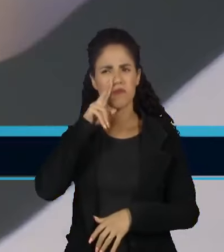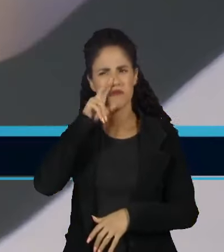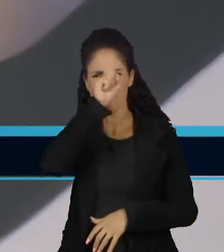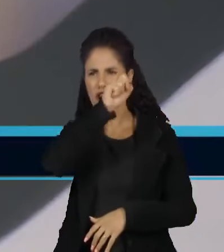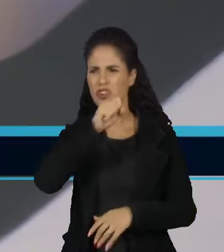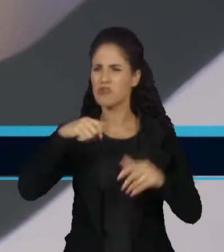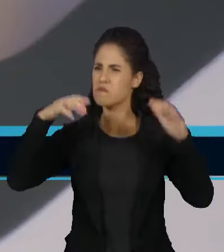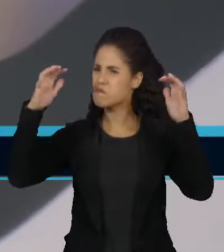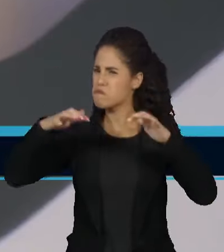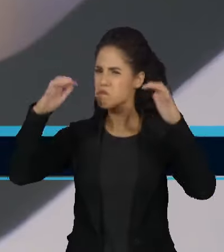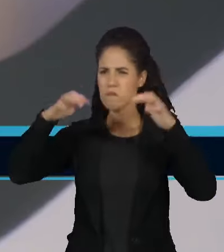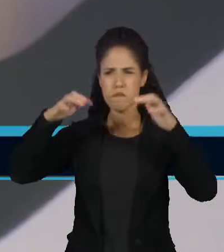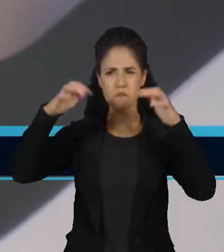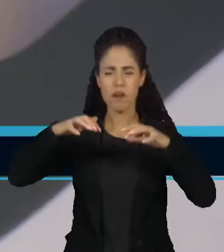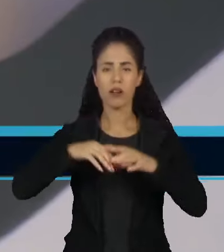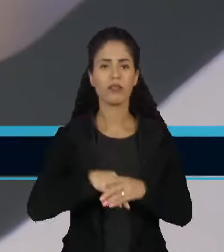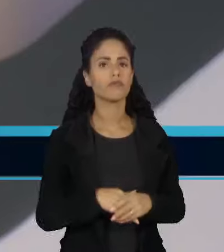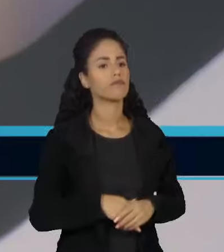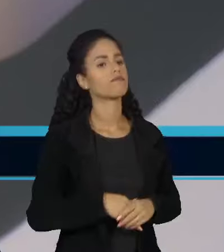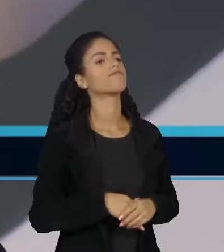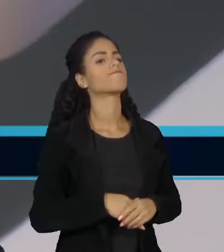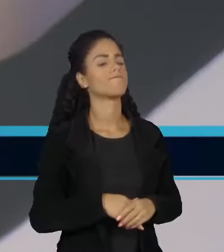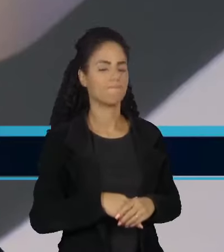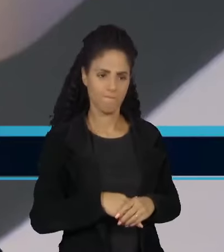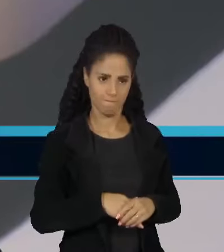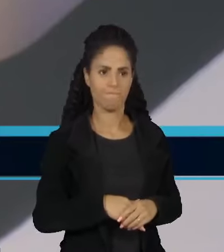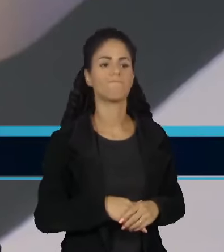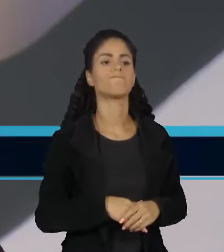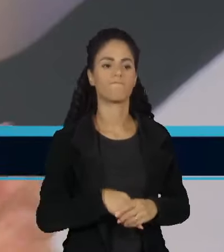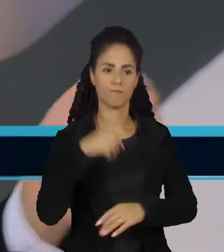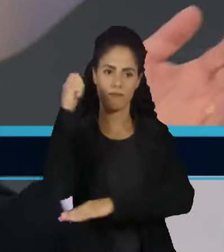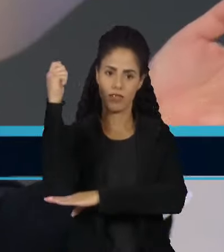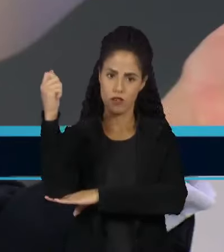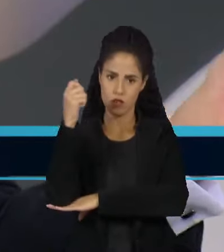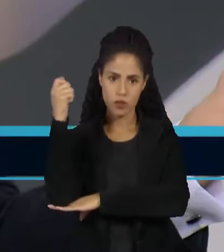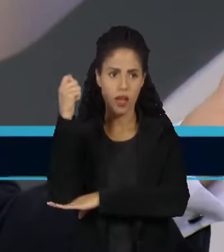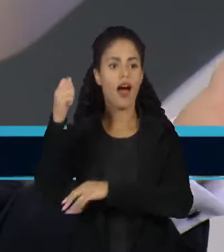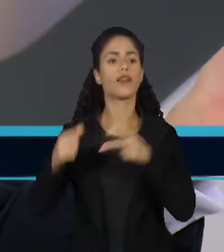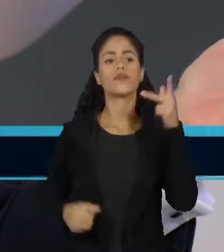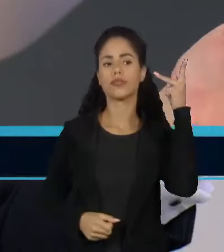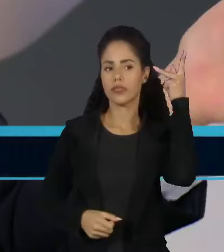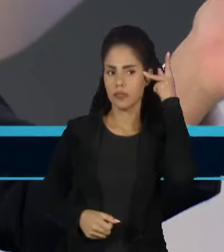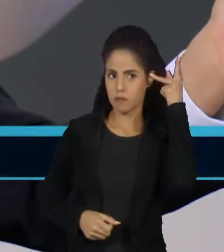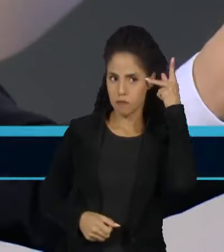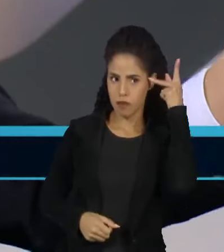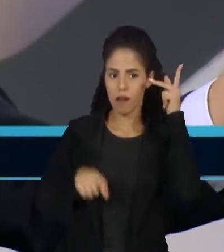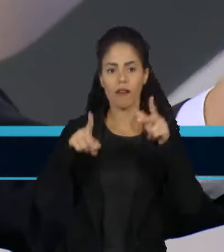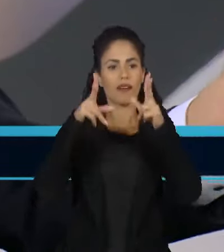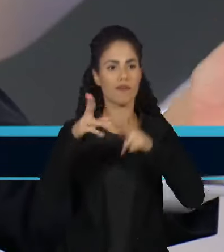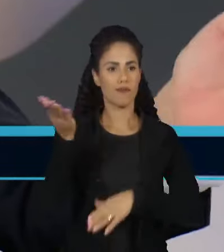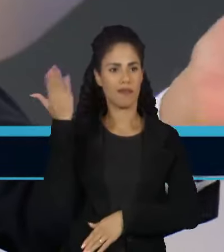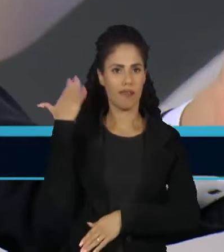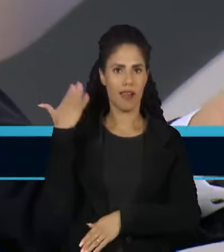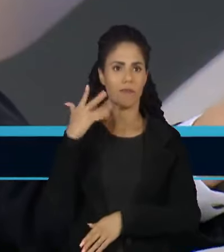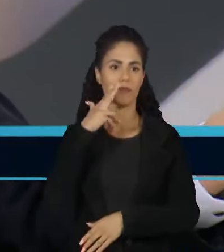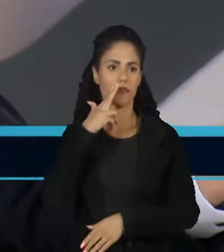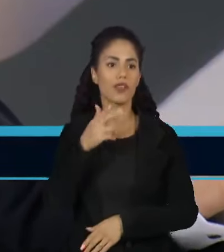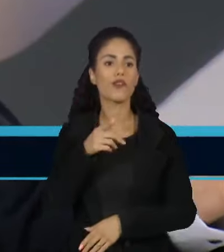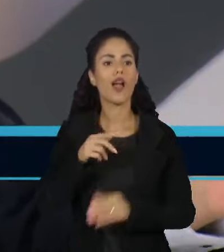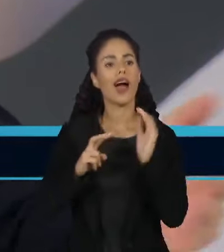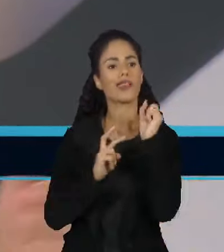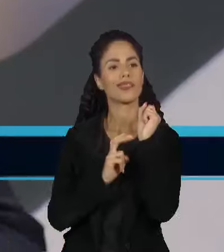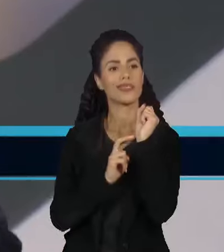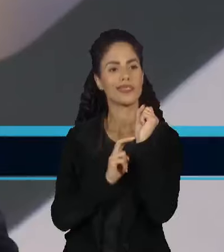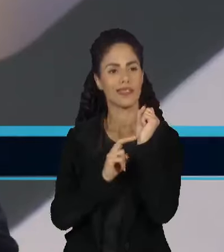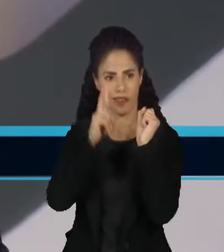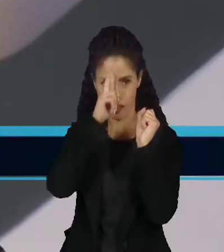É, infelizmente, isso tem se repetido não só agora no Rio Grande do Sul, como também aqui no estado de São Paulo, quando houve aquele desabamento todo lá no litoral norte de São